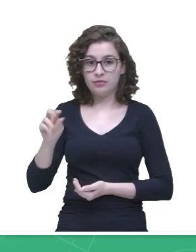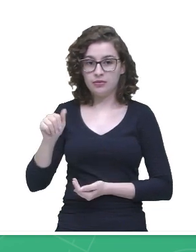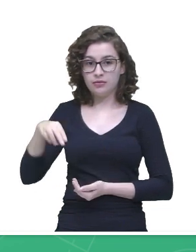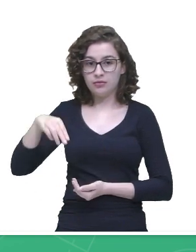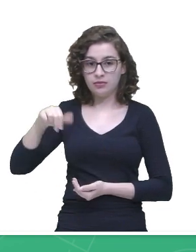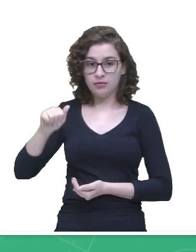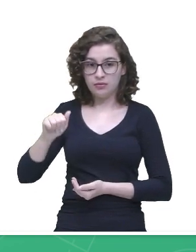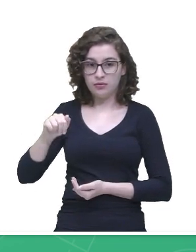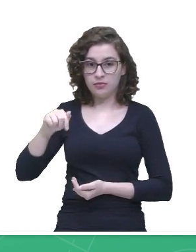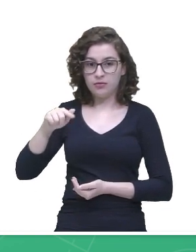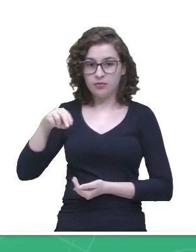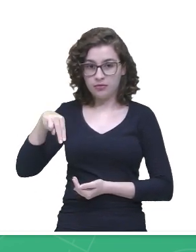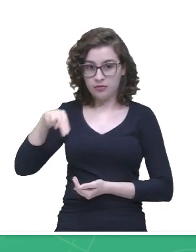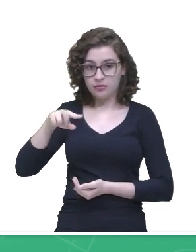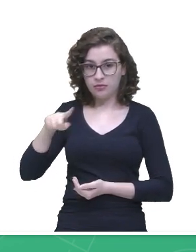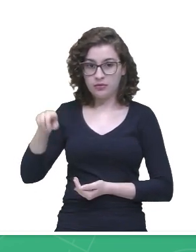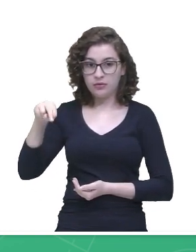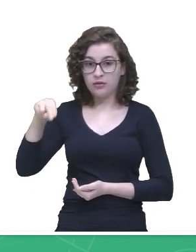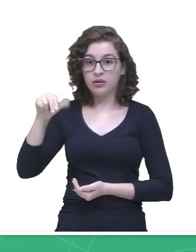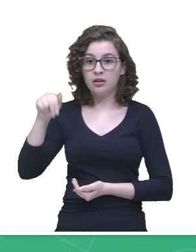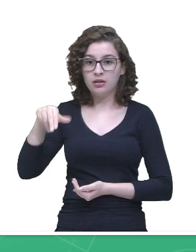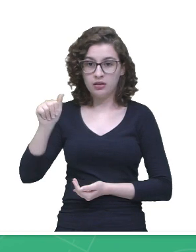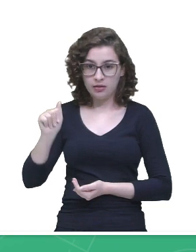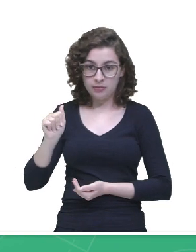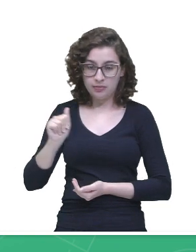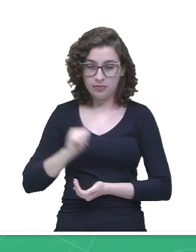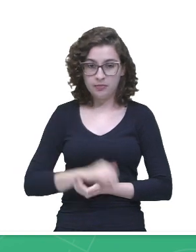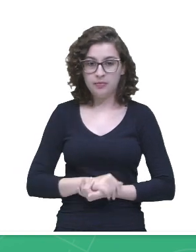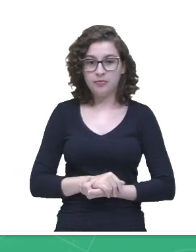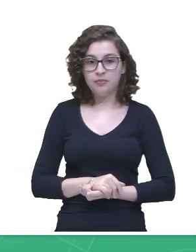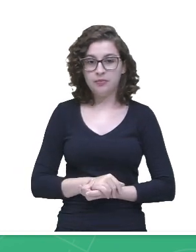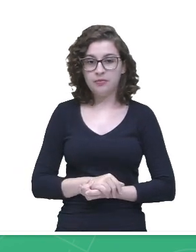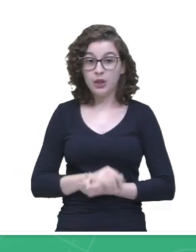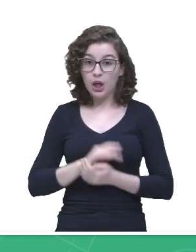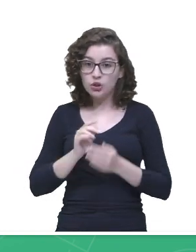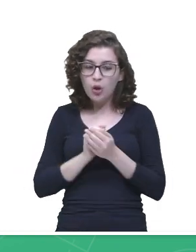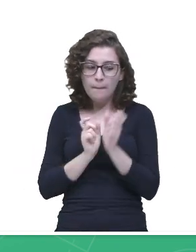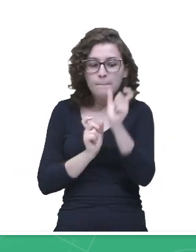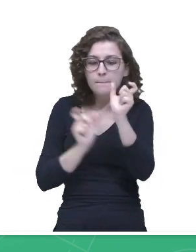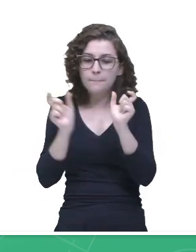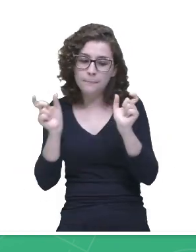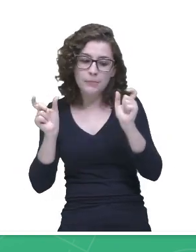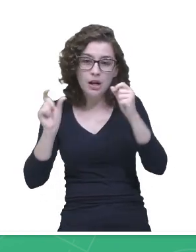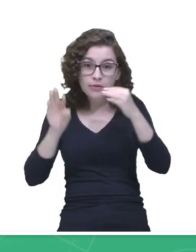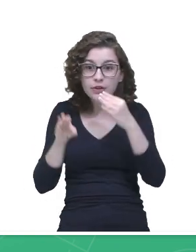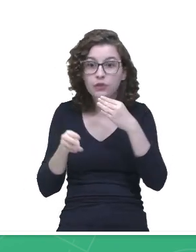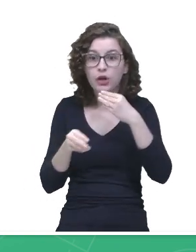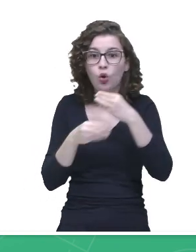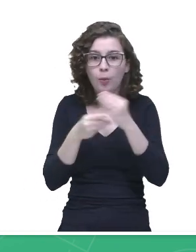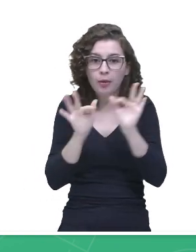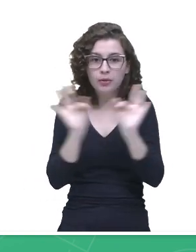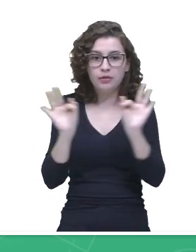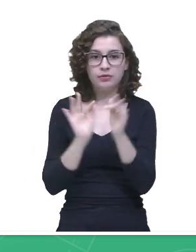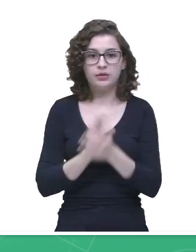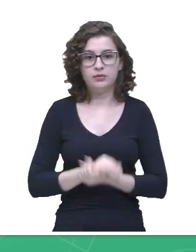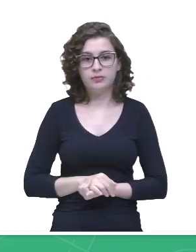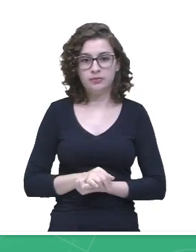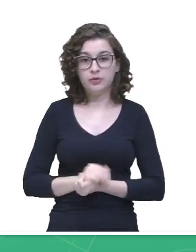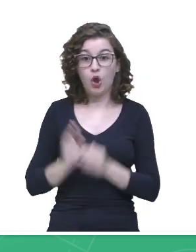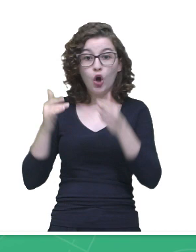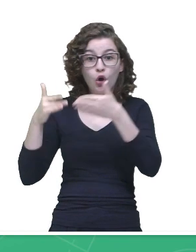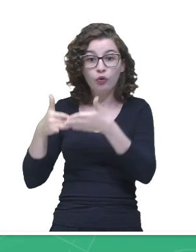primeiro momento é um acessório, esta manhã, porque eu gostaria mesmo que todos ficassem atentos com